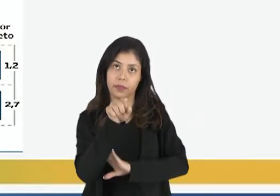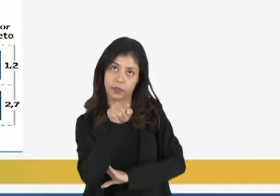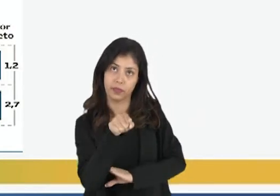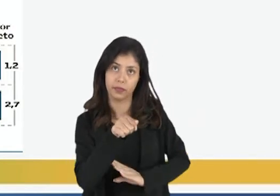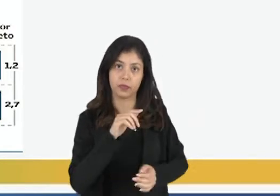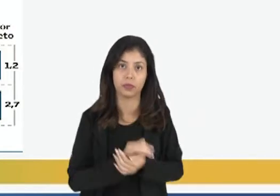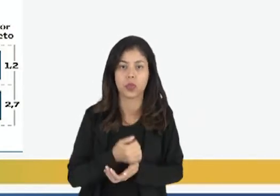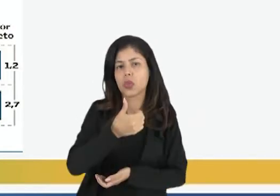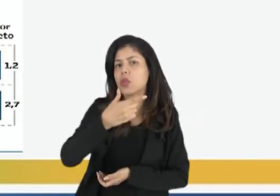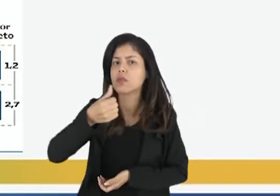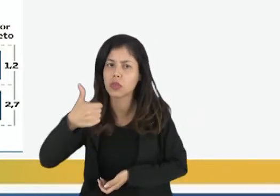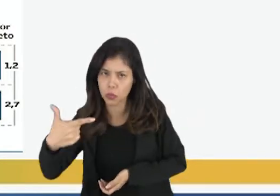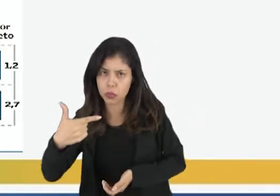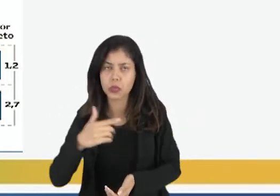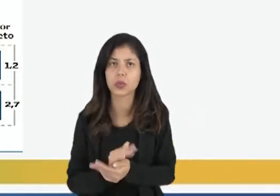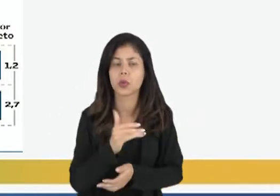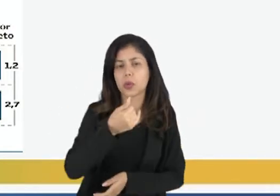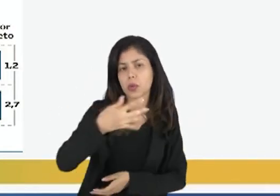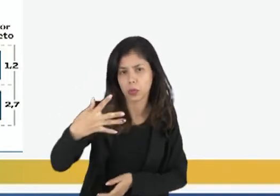trimestre de 2012, eram